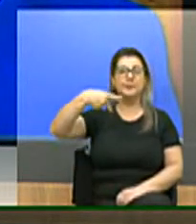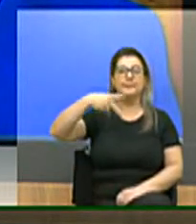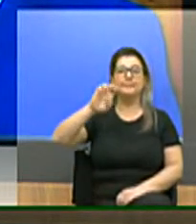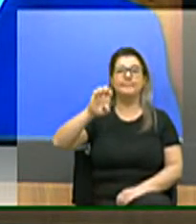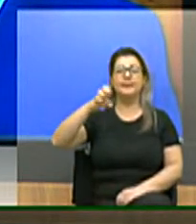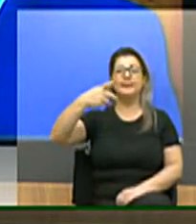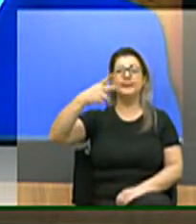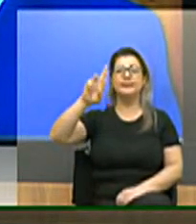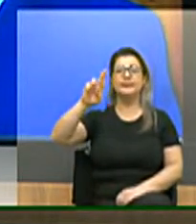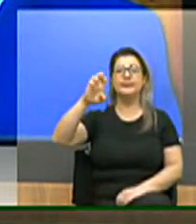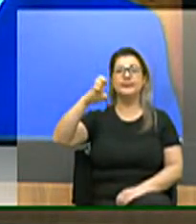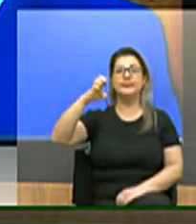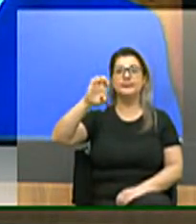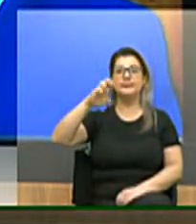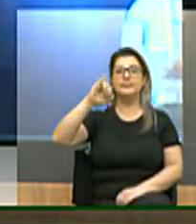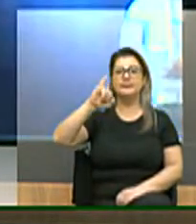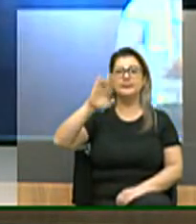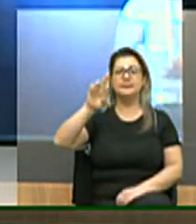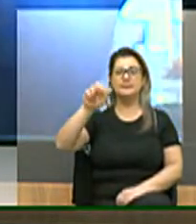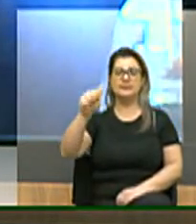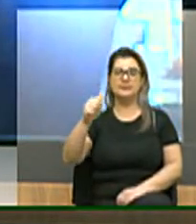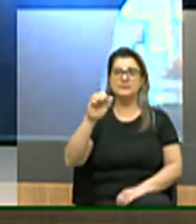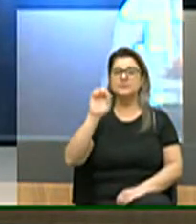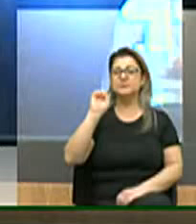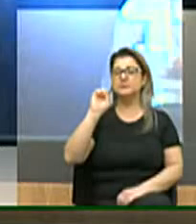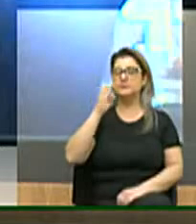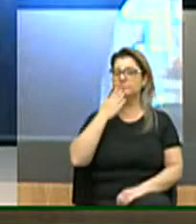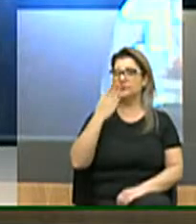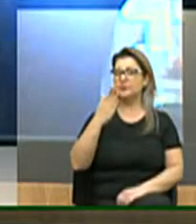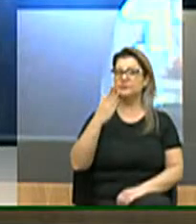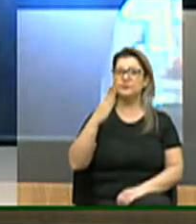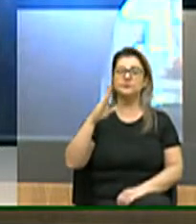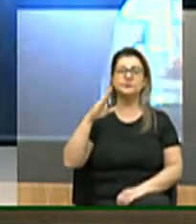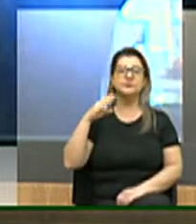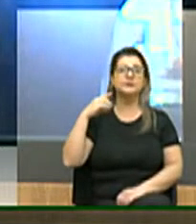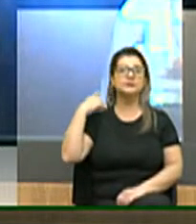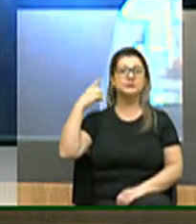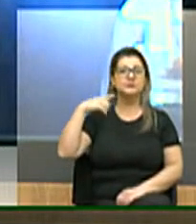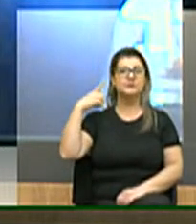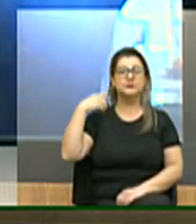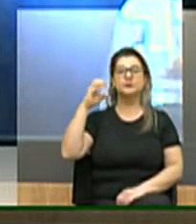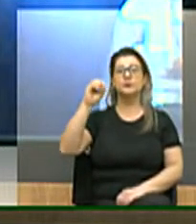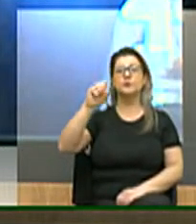Breitenbach. Voto sim, presidente. Deputado Alciso Oliveira.